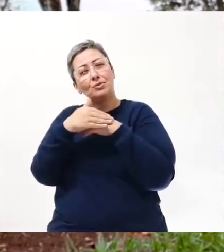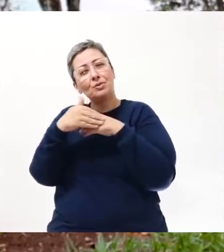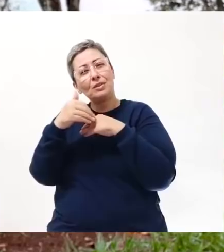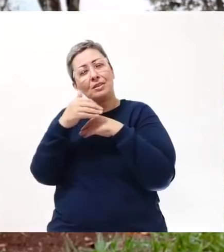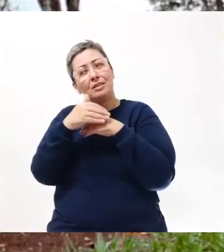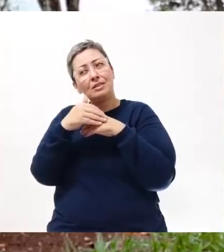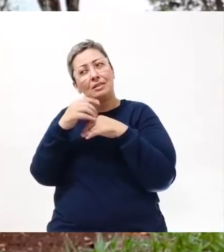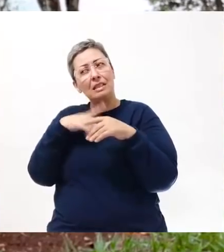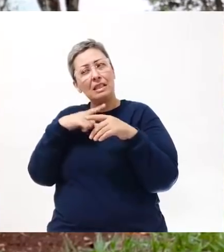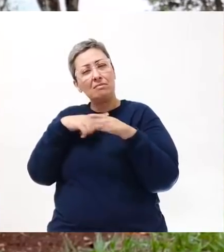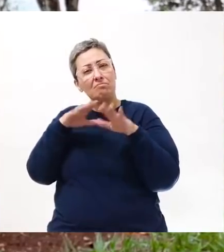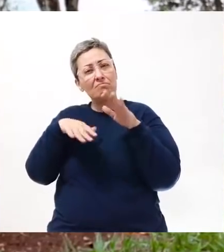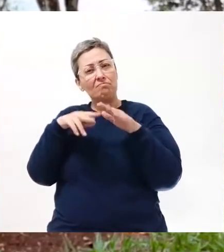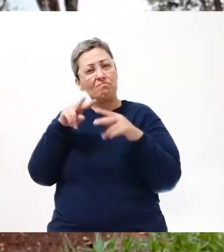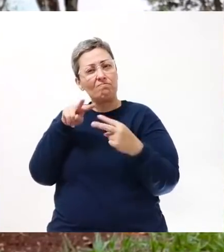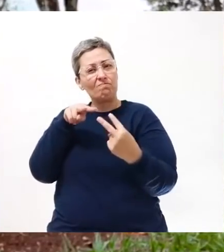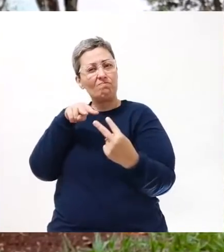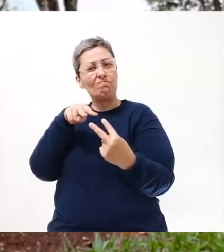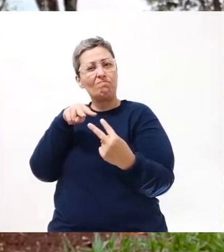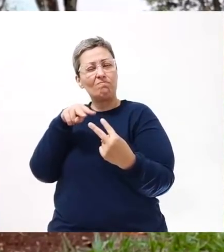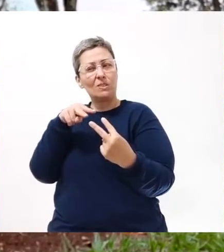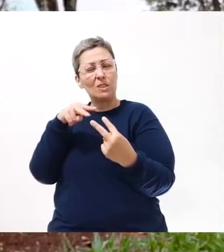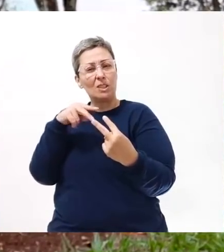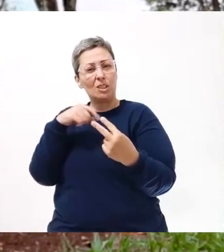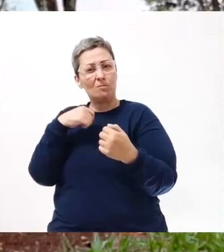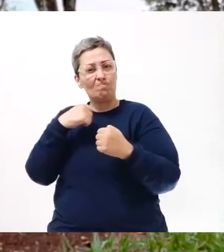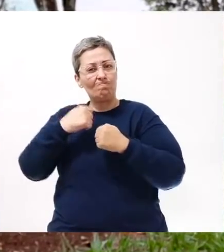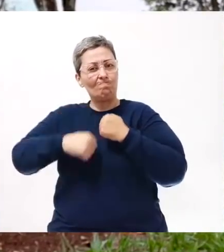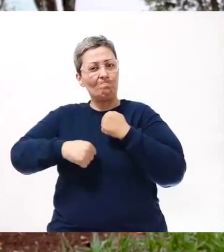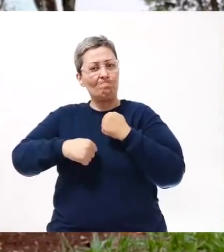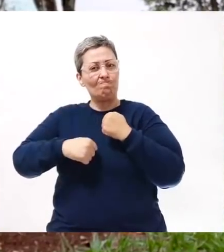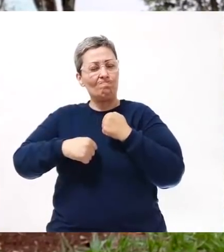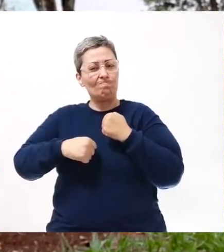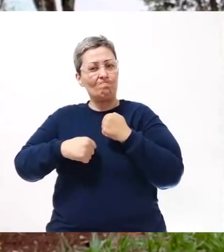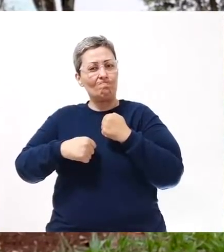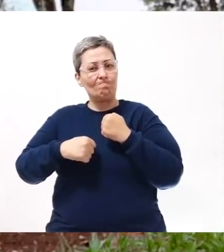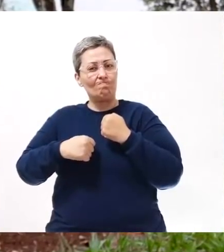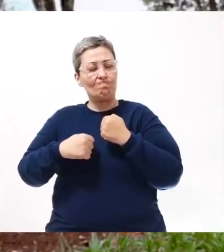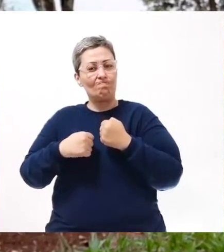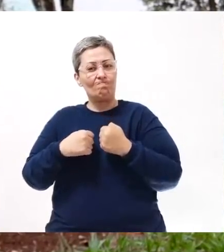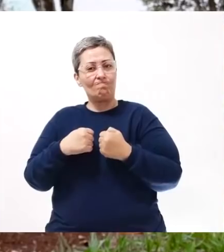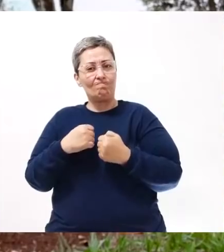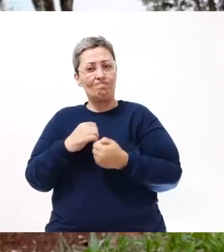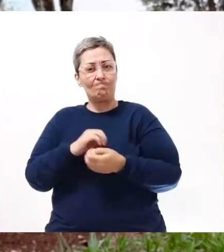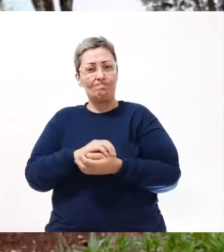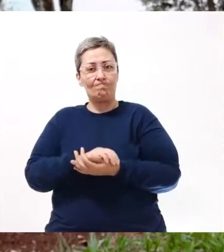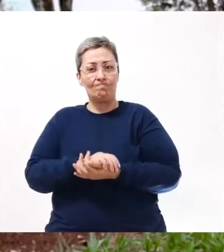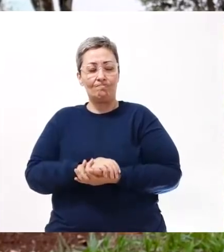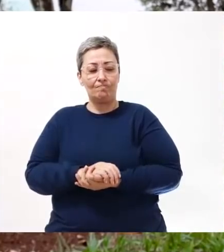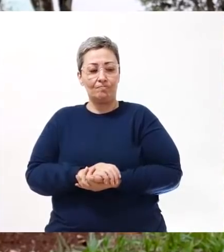nos acariciam, tem olhares que nos machucam.